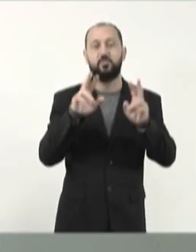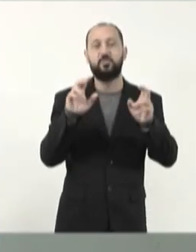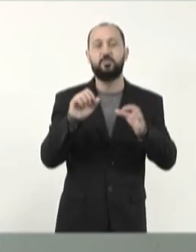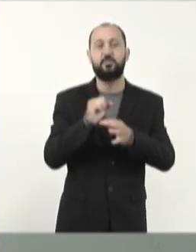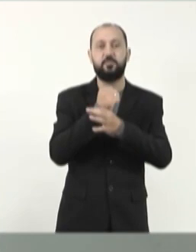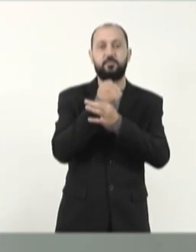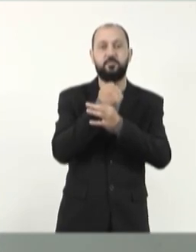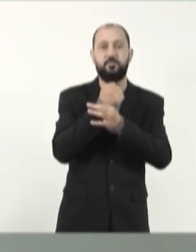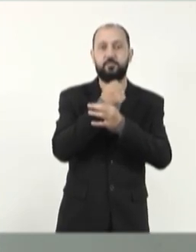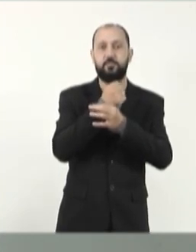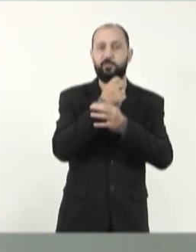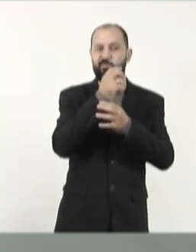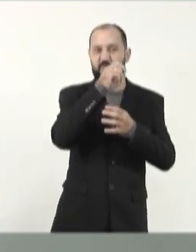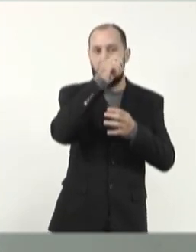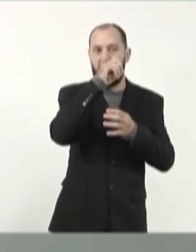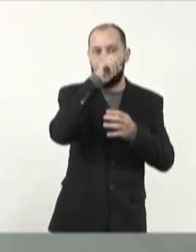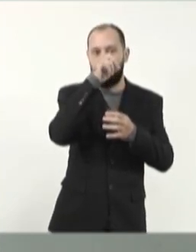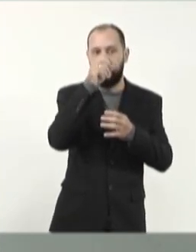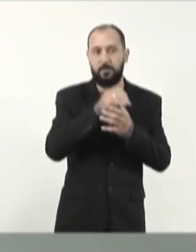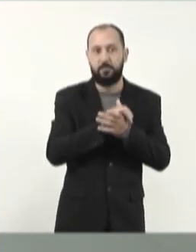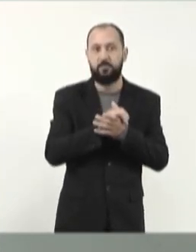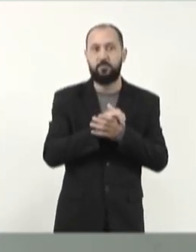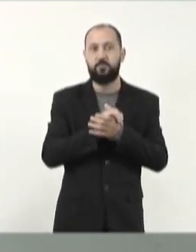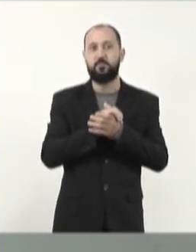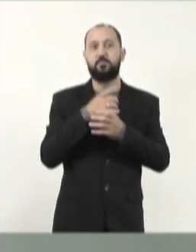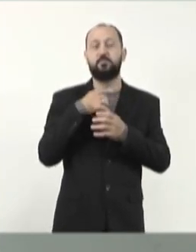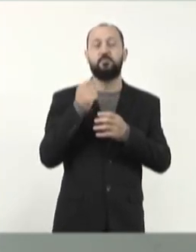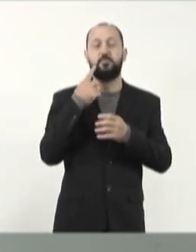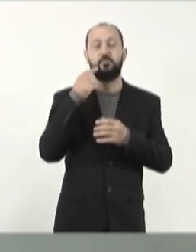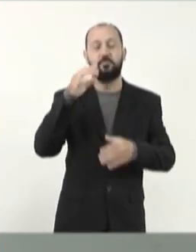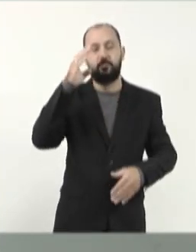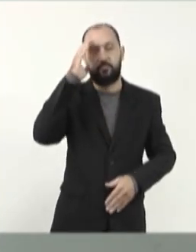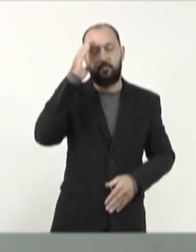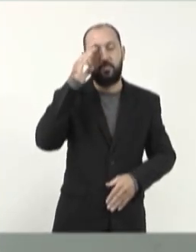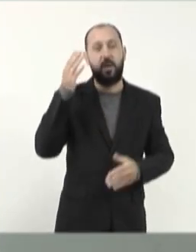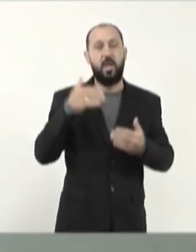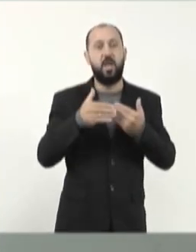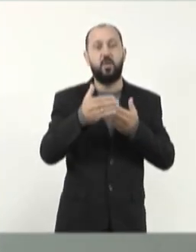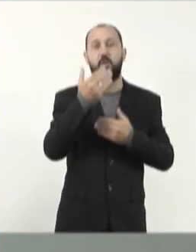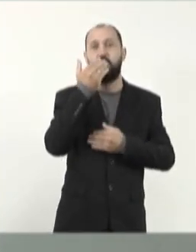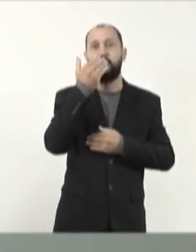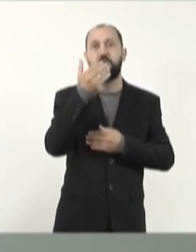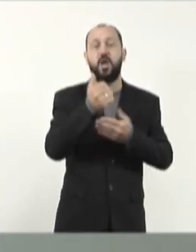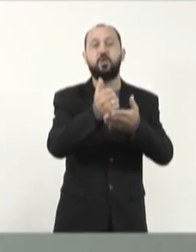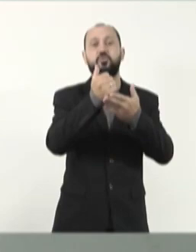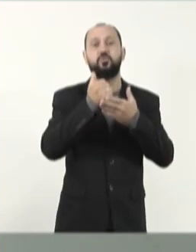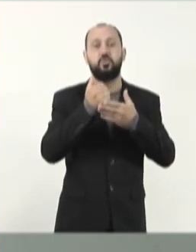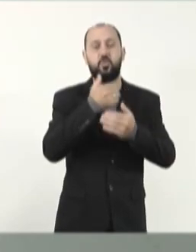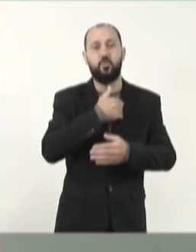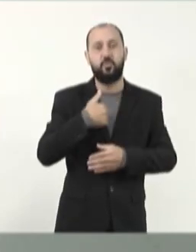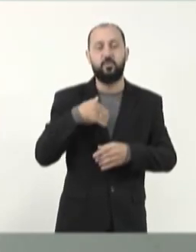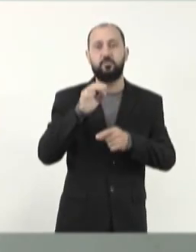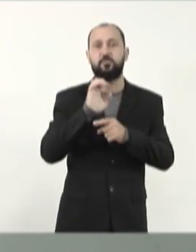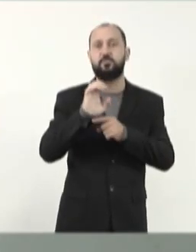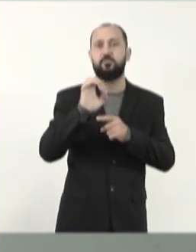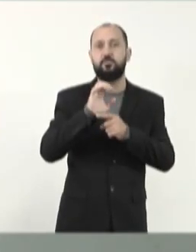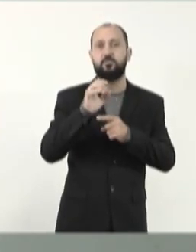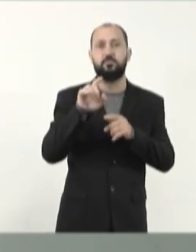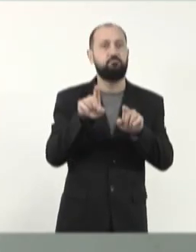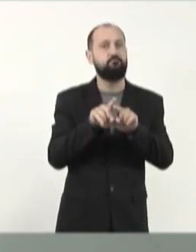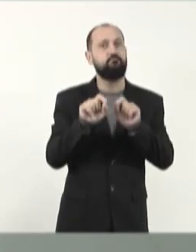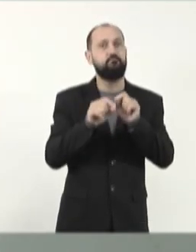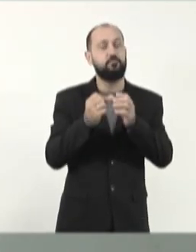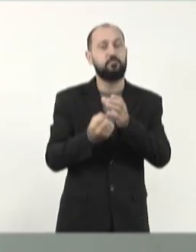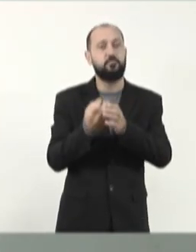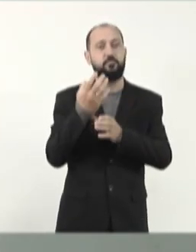que a princípio era uma responsabilidade do Exército Brasileiro, mas dessa vez pedindo ajuda ao governo do estado, solicitando inclusive